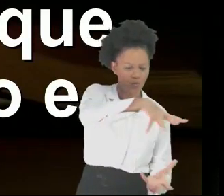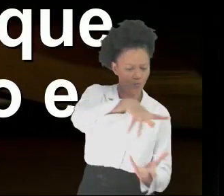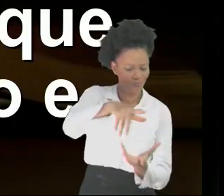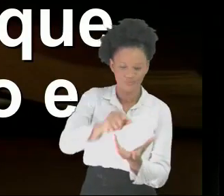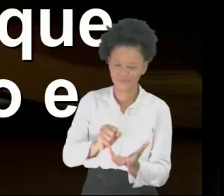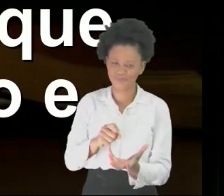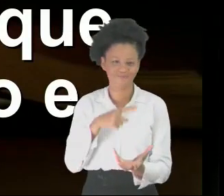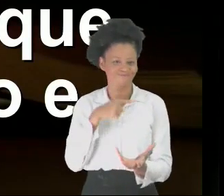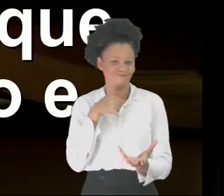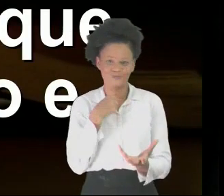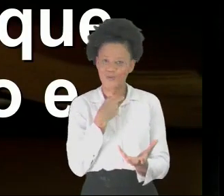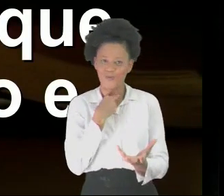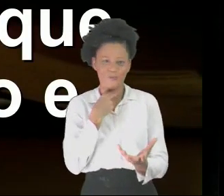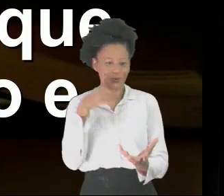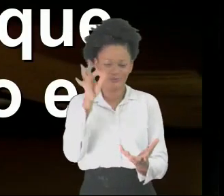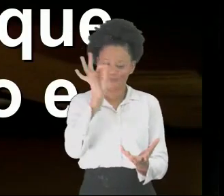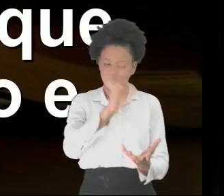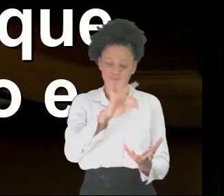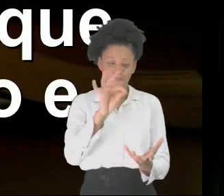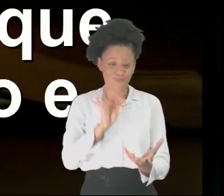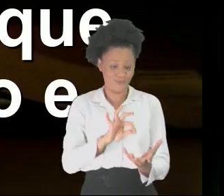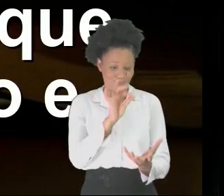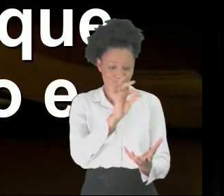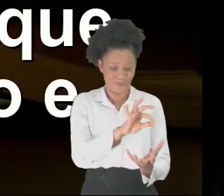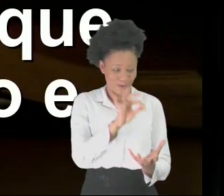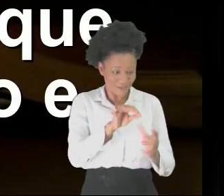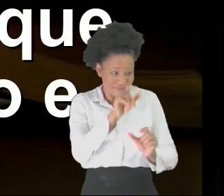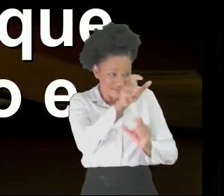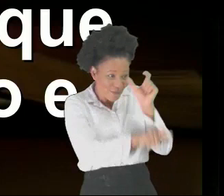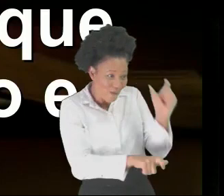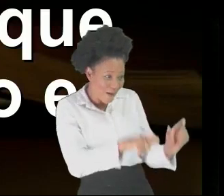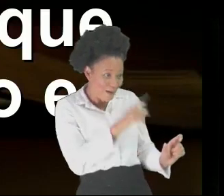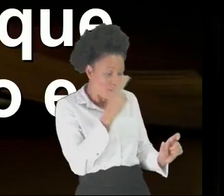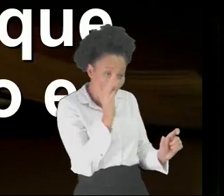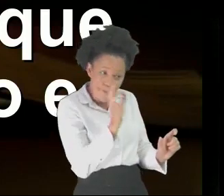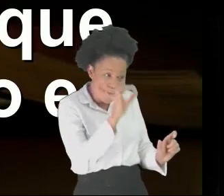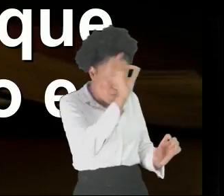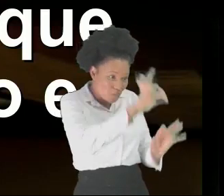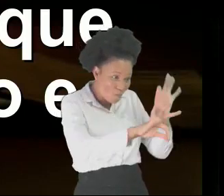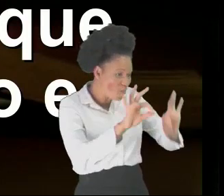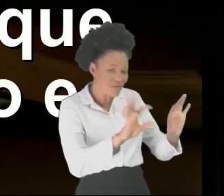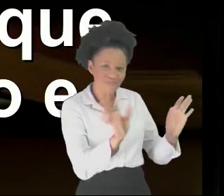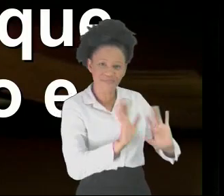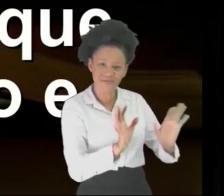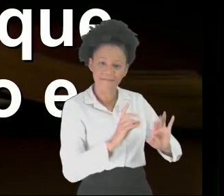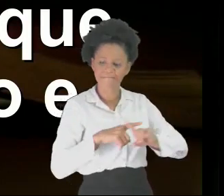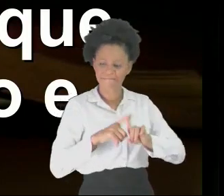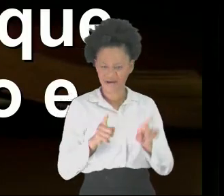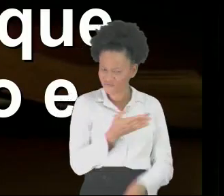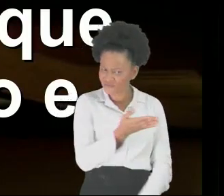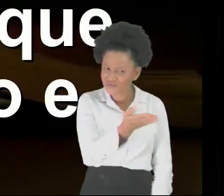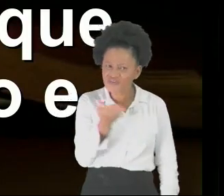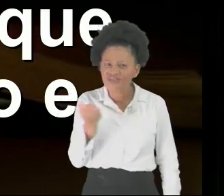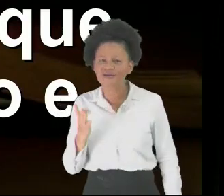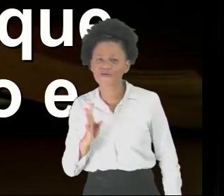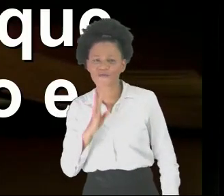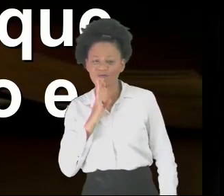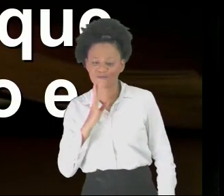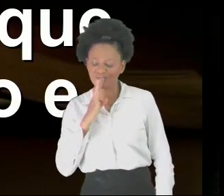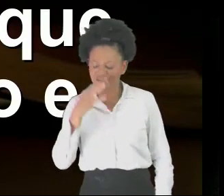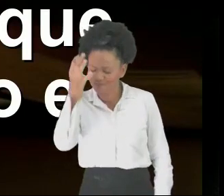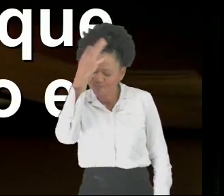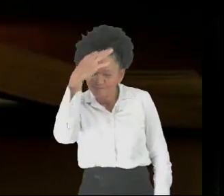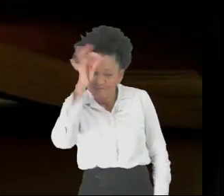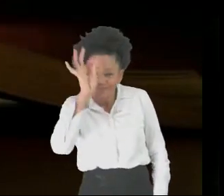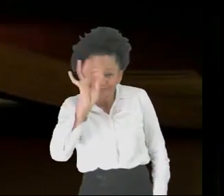receber, porque não vê nem o conhece, mas vós o conheceis, porque habita